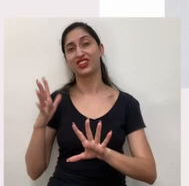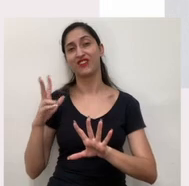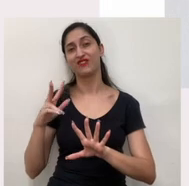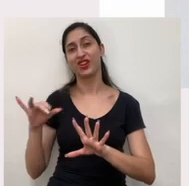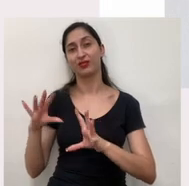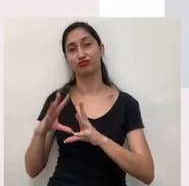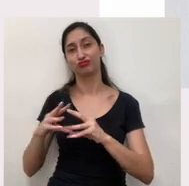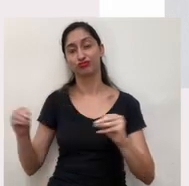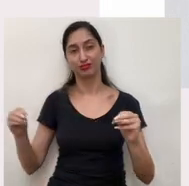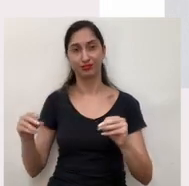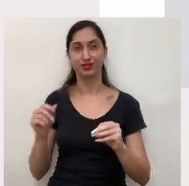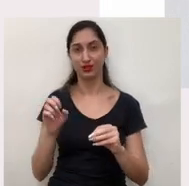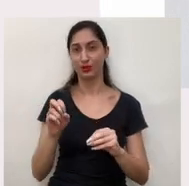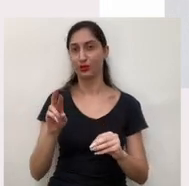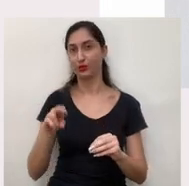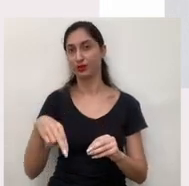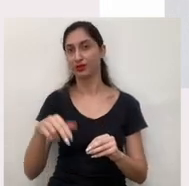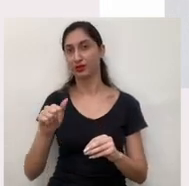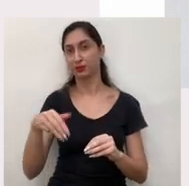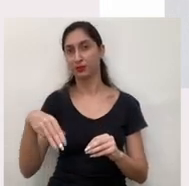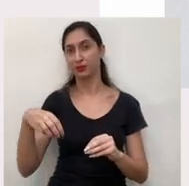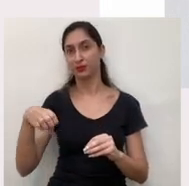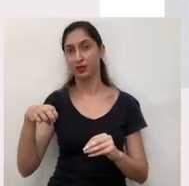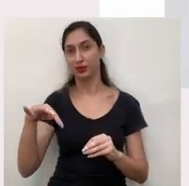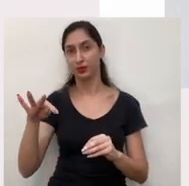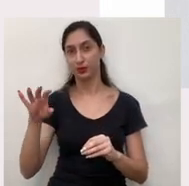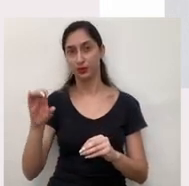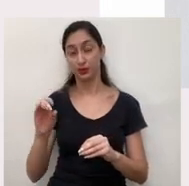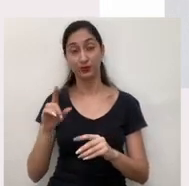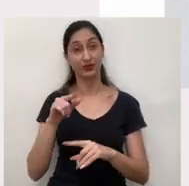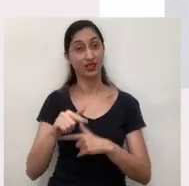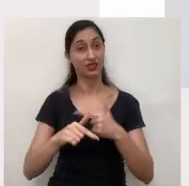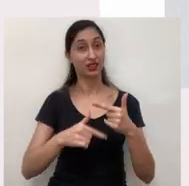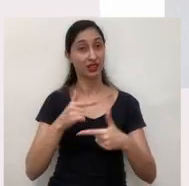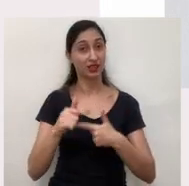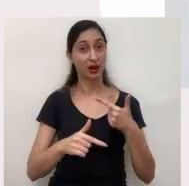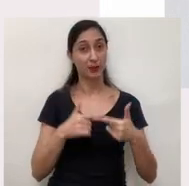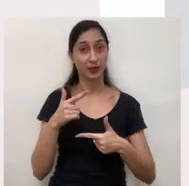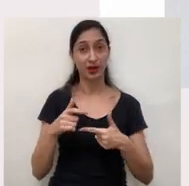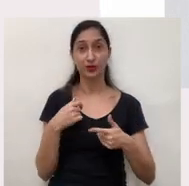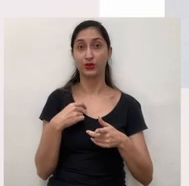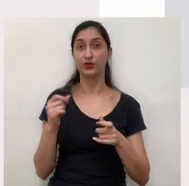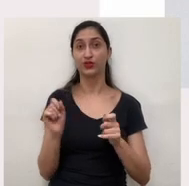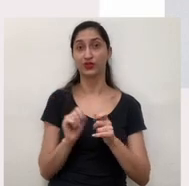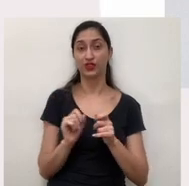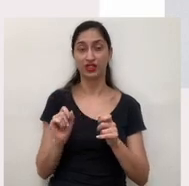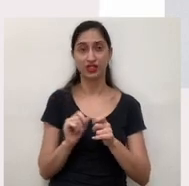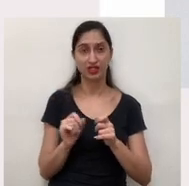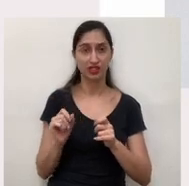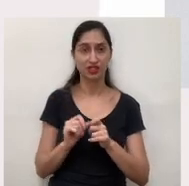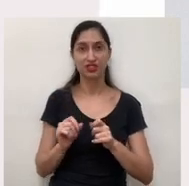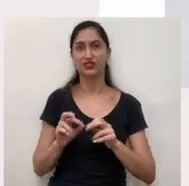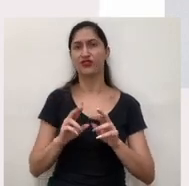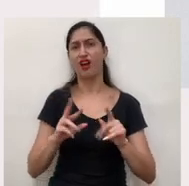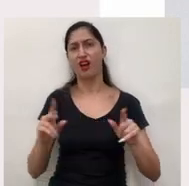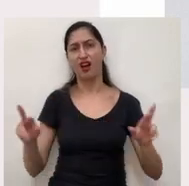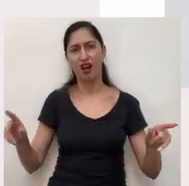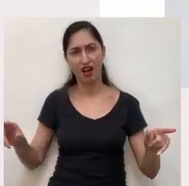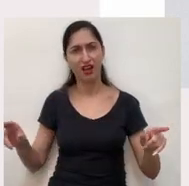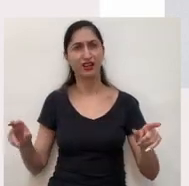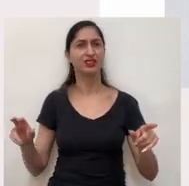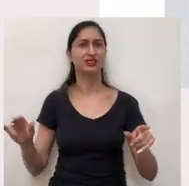do ornamento, né? E aí esse trabalho foi um trabalho que eu fiz assim várias fachadas com